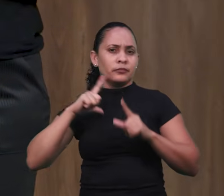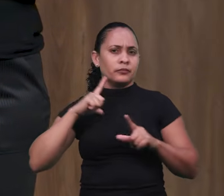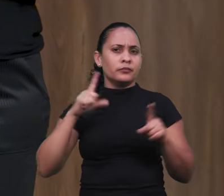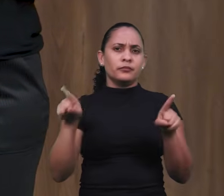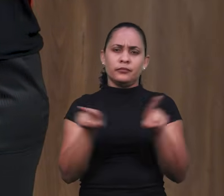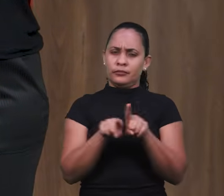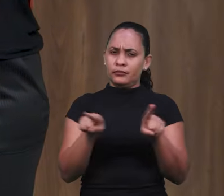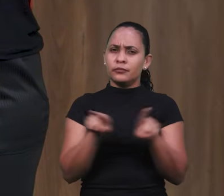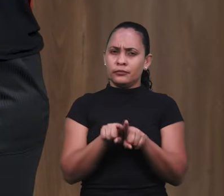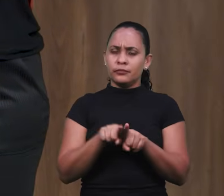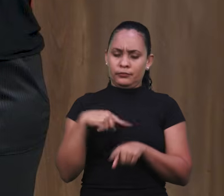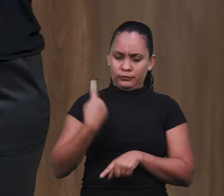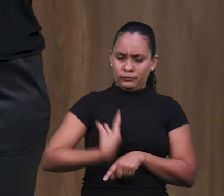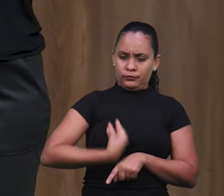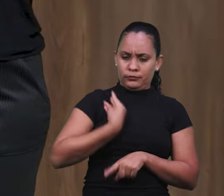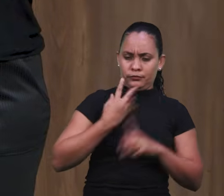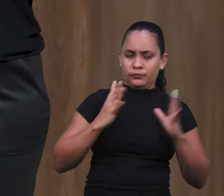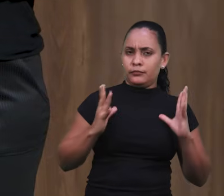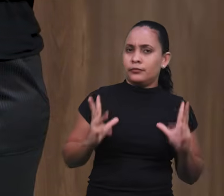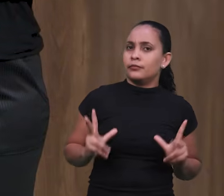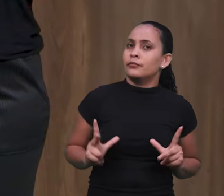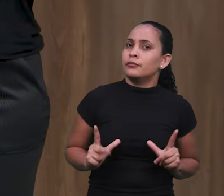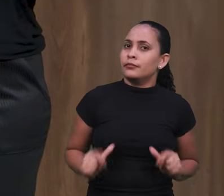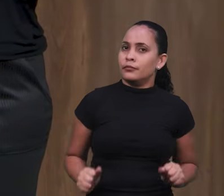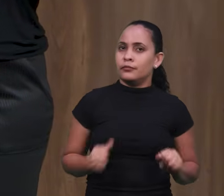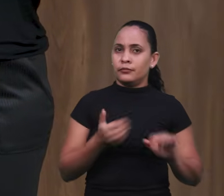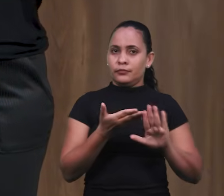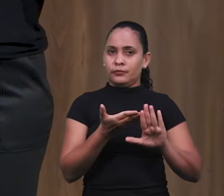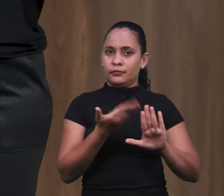temos o santificar, que é,